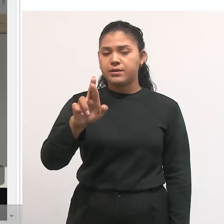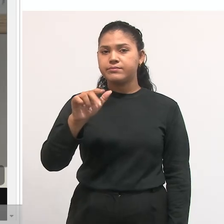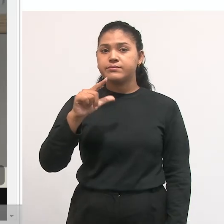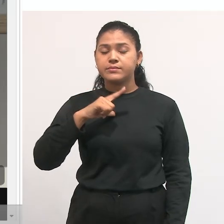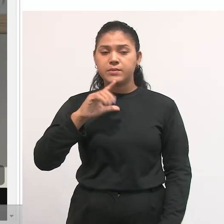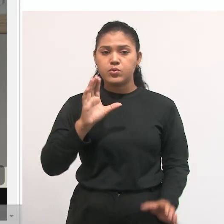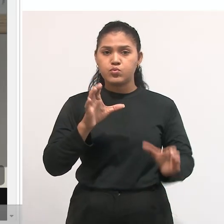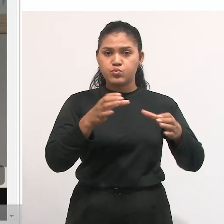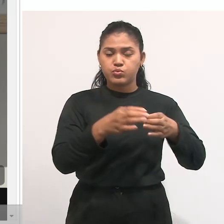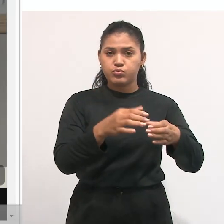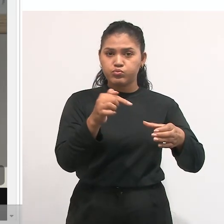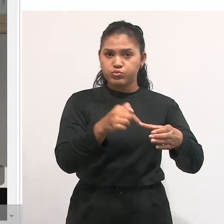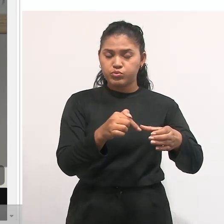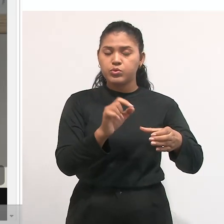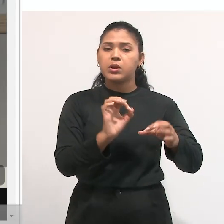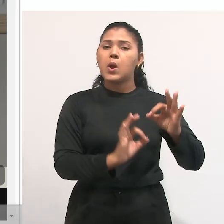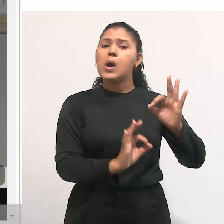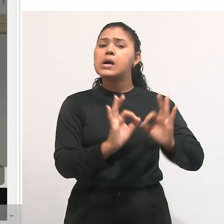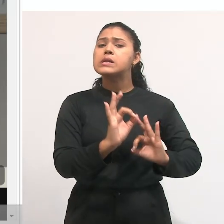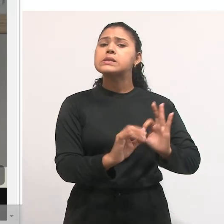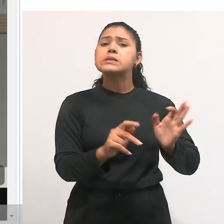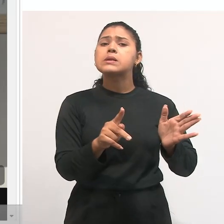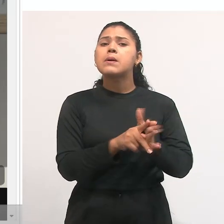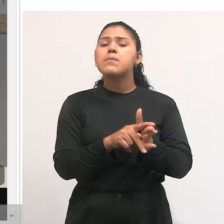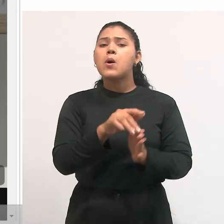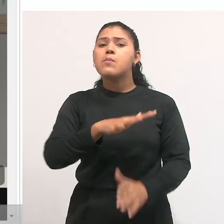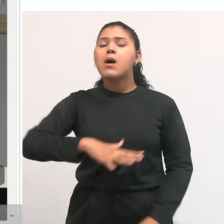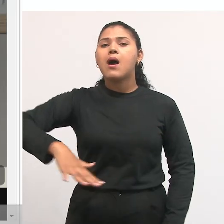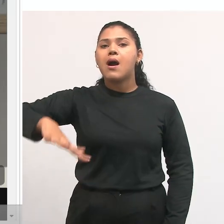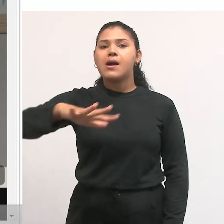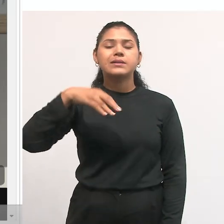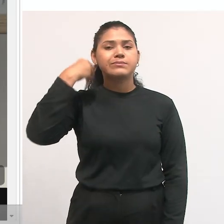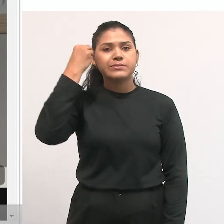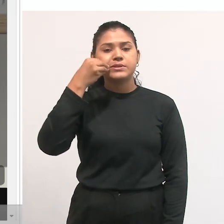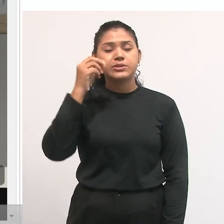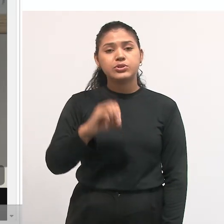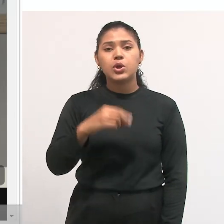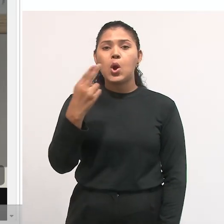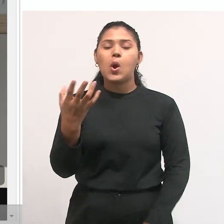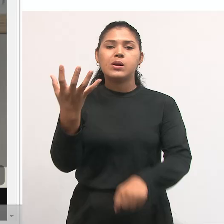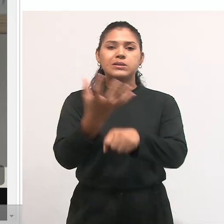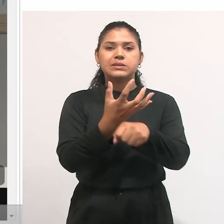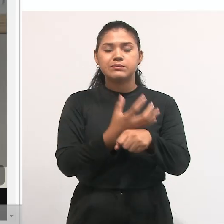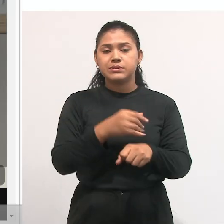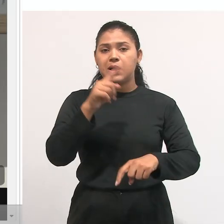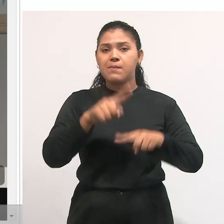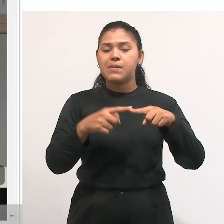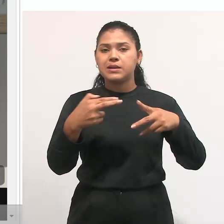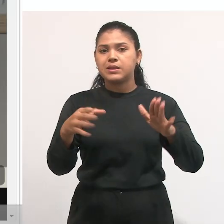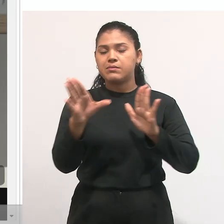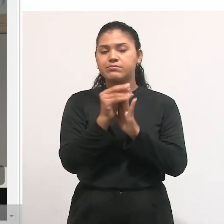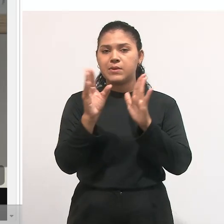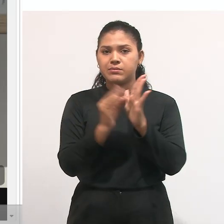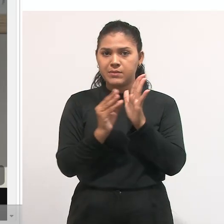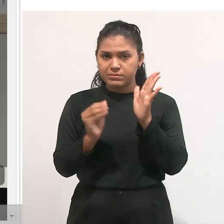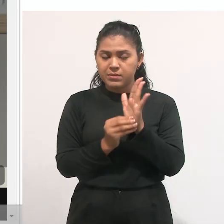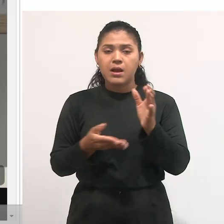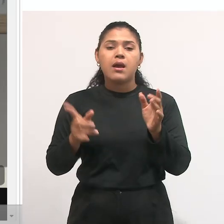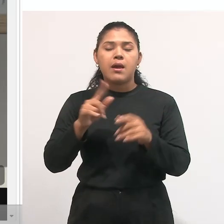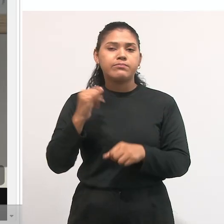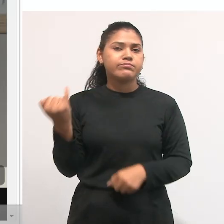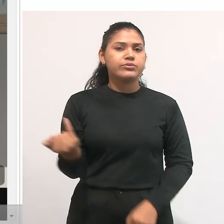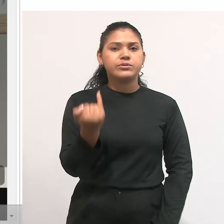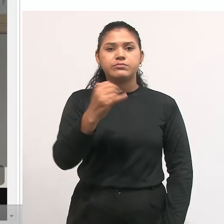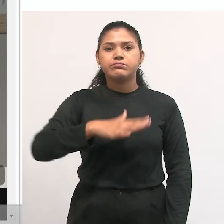um núcleo e esse núcleo lida com as áreas de experiência ou disciplinares consideradas principais para a